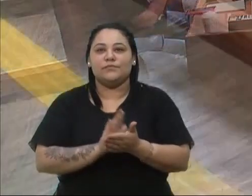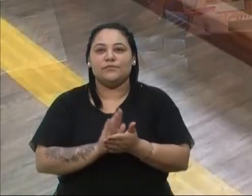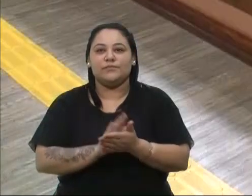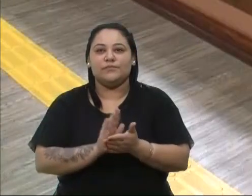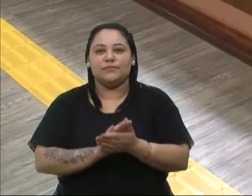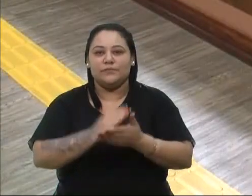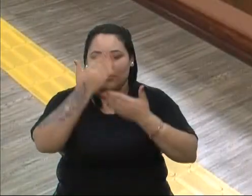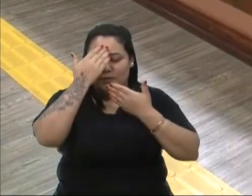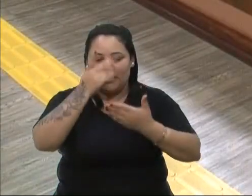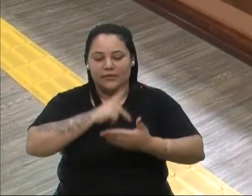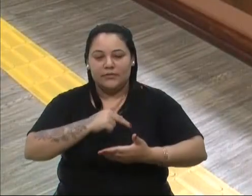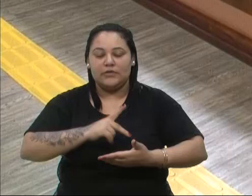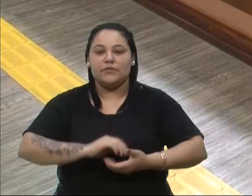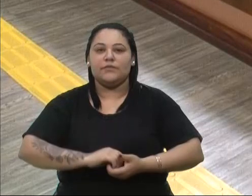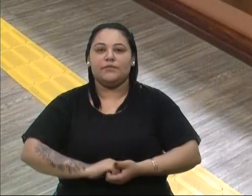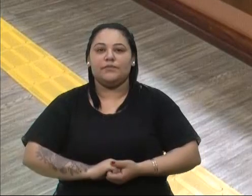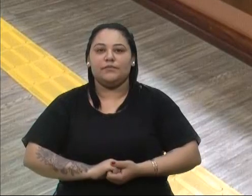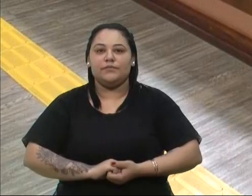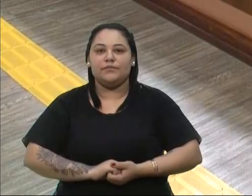Obrigado, senhor presidente.